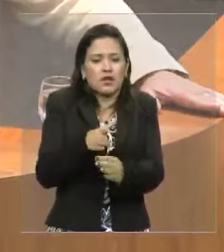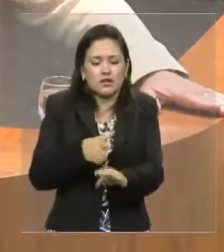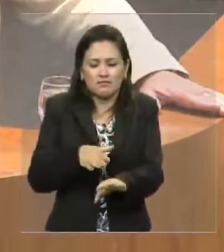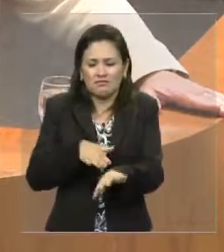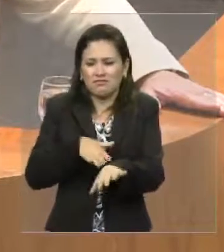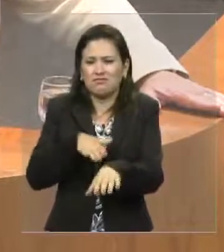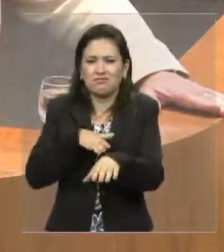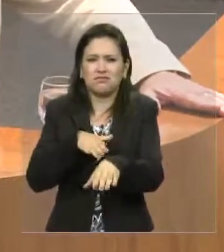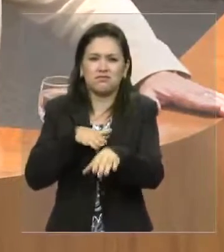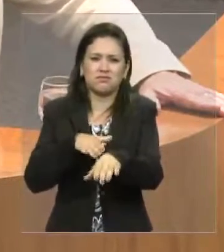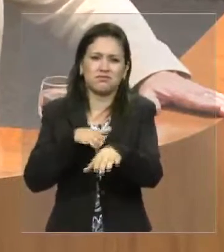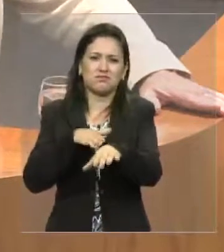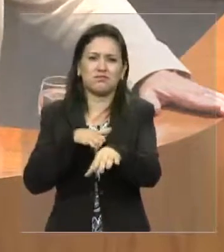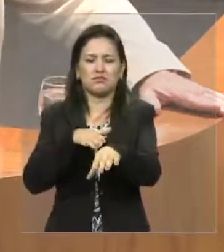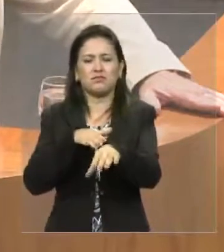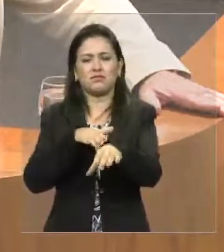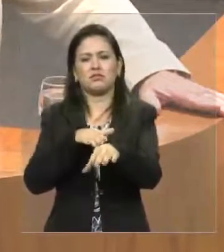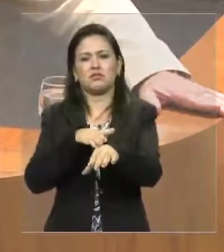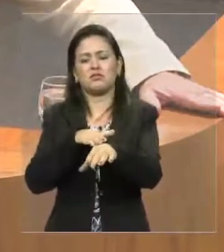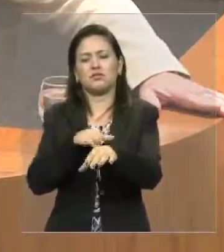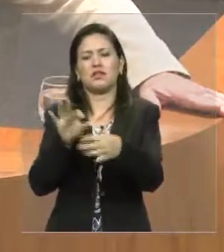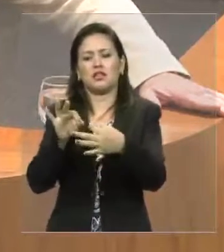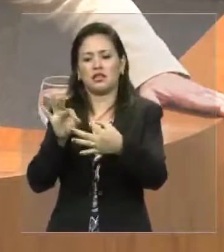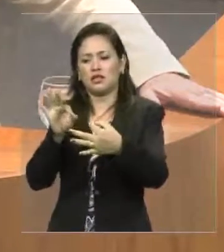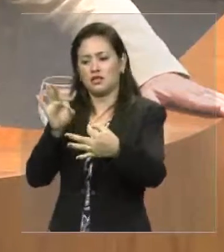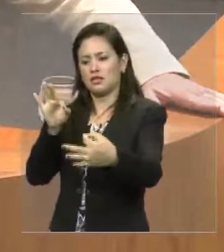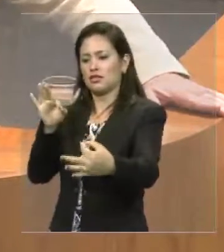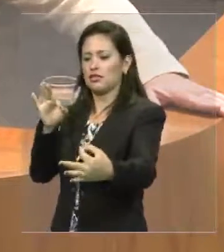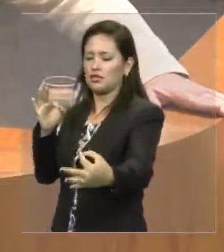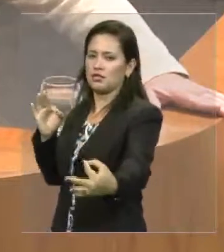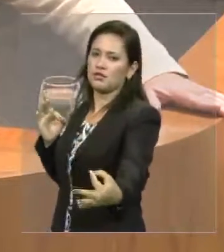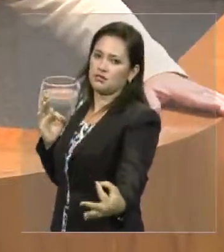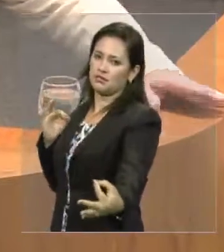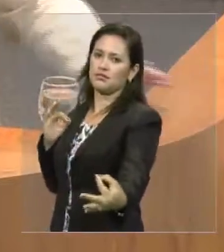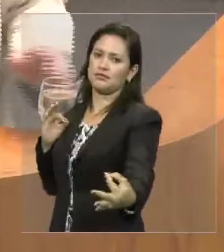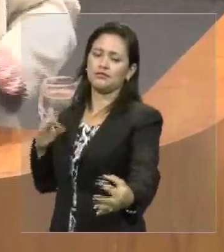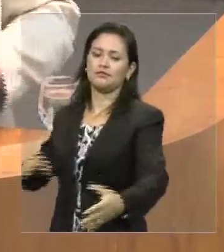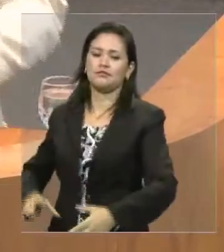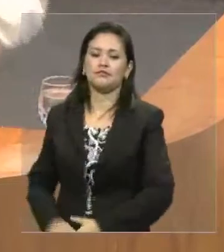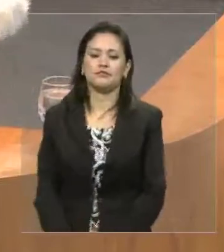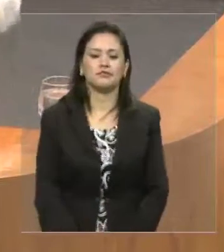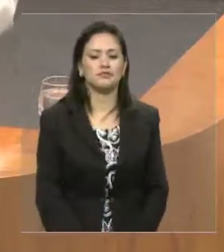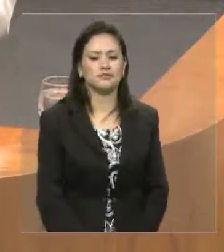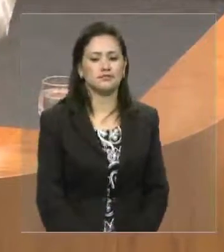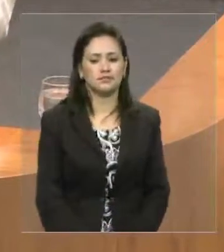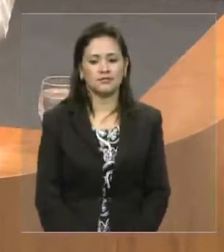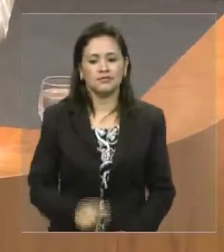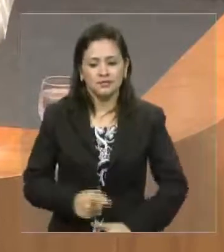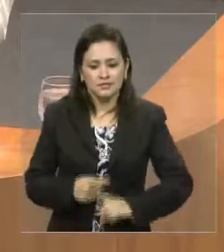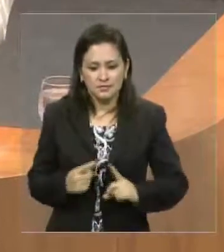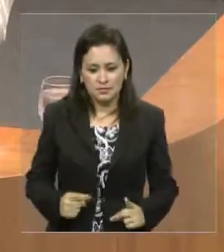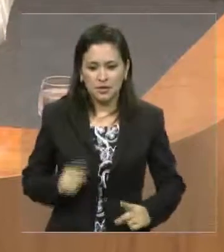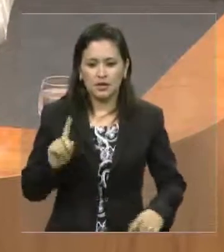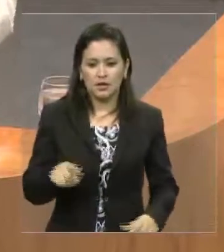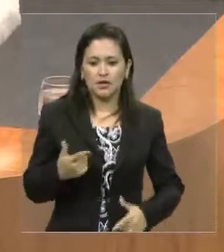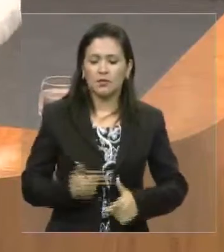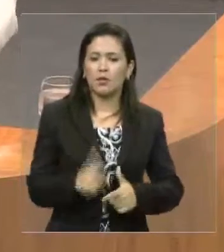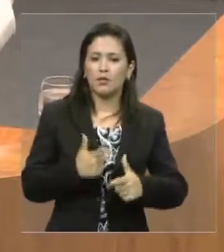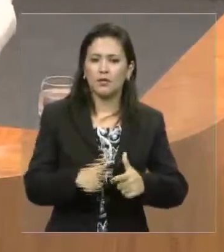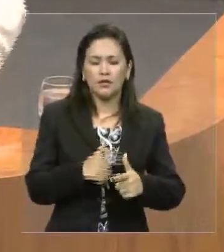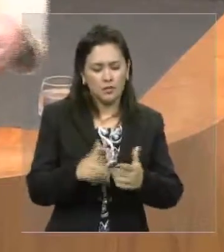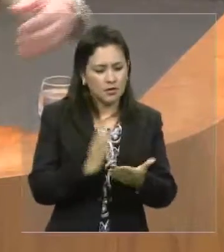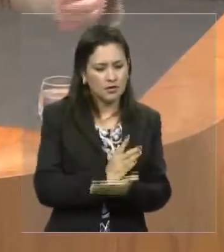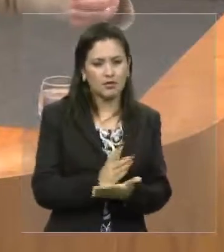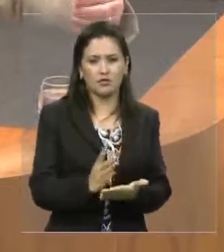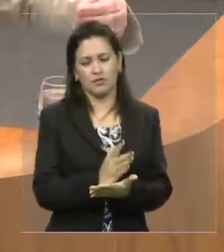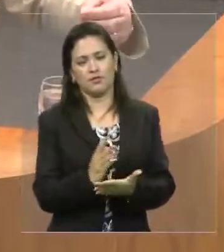aquele problema. Engarrafamento vai lá no apartamento da deputada Graça Paz. Mas são problemas pontuais. A